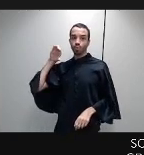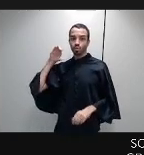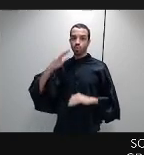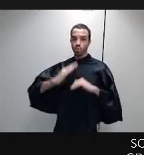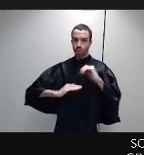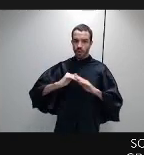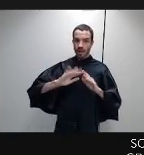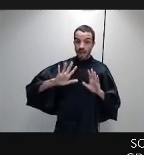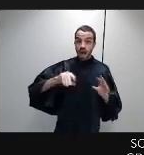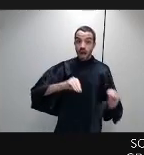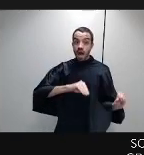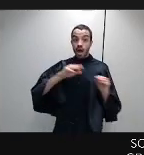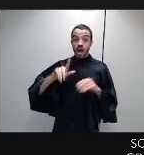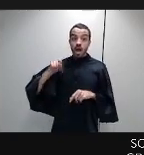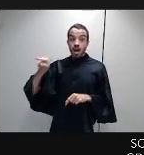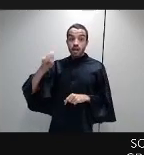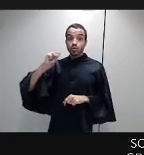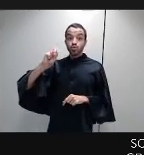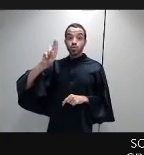voltaria para mim